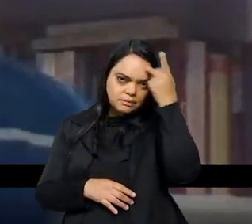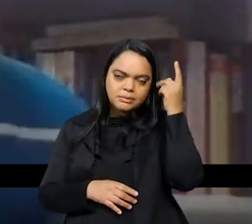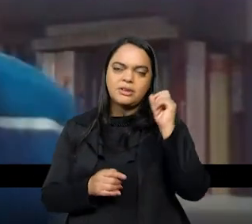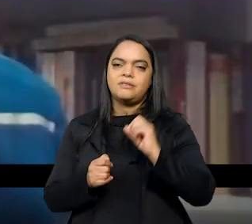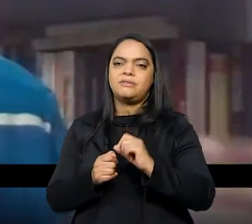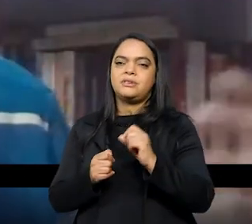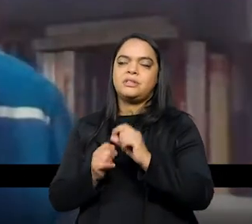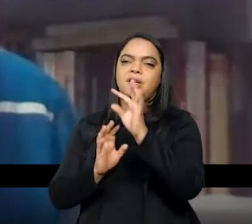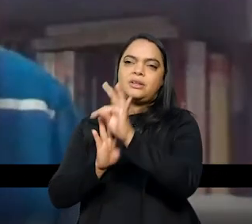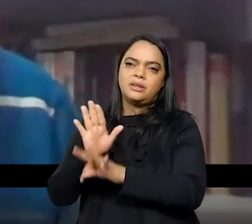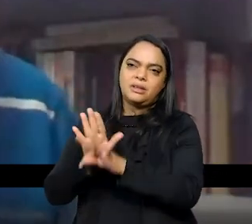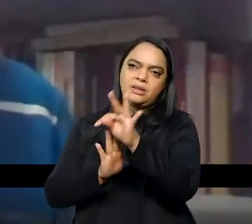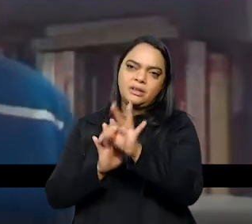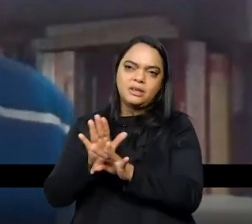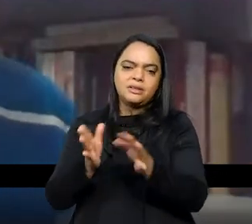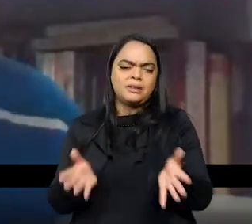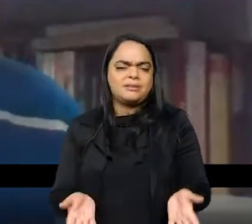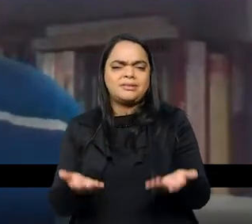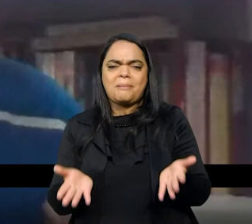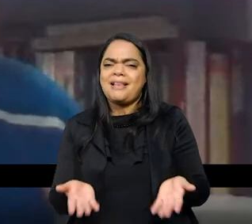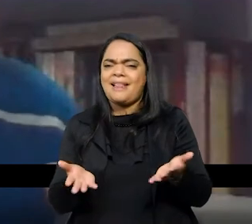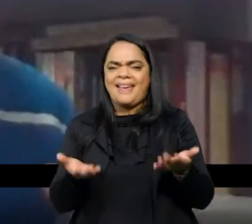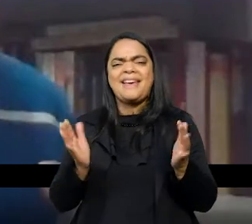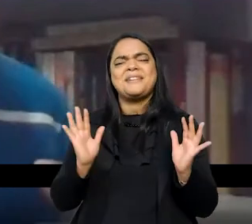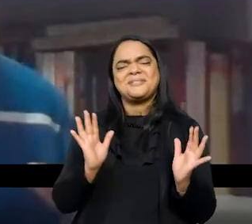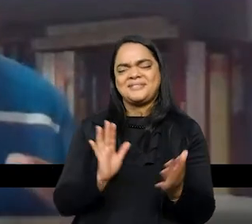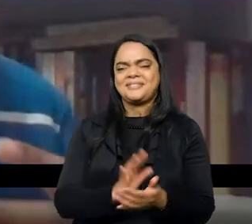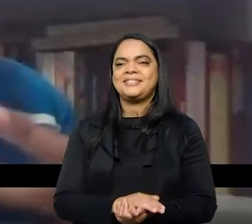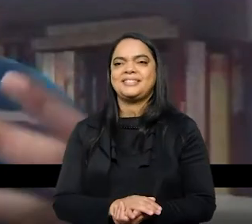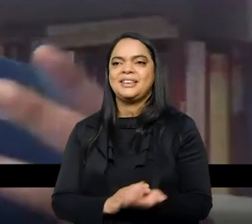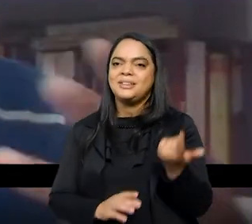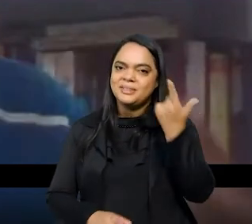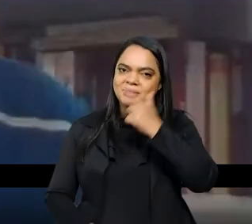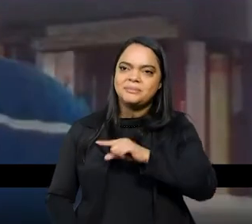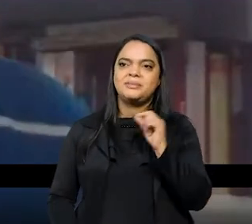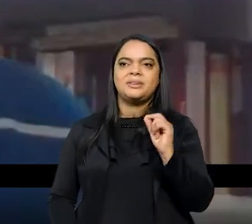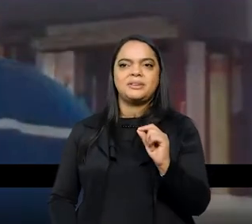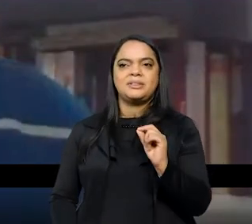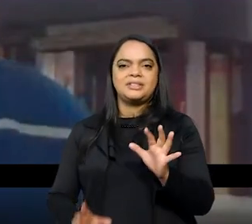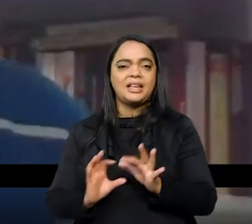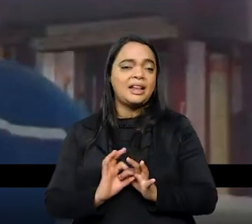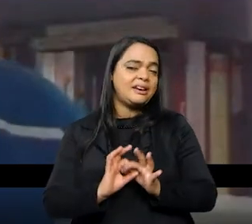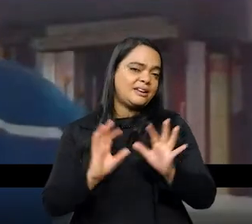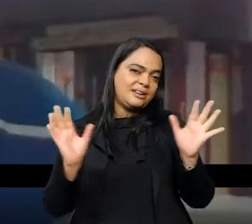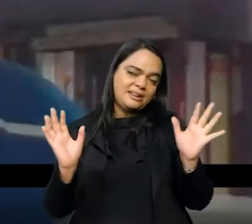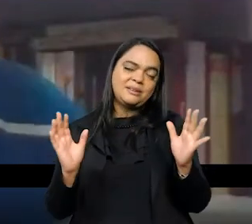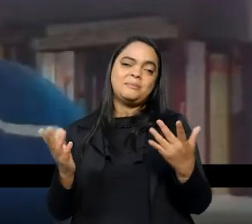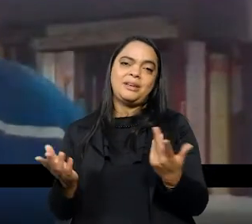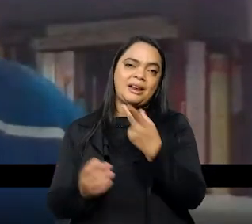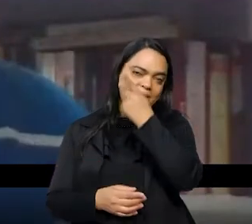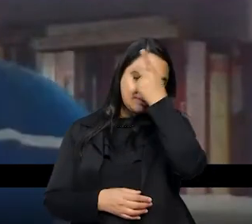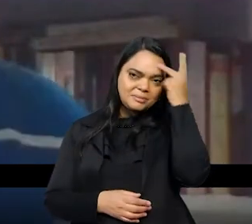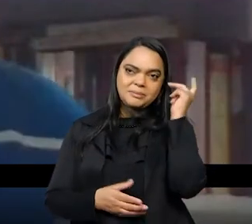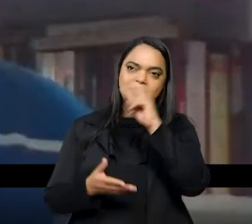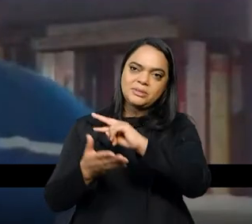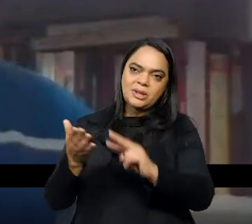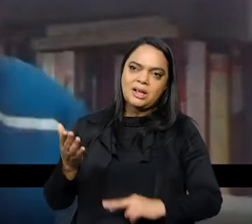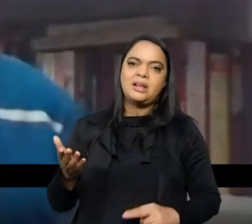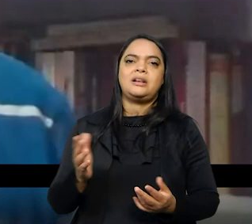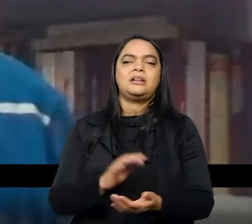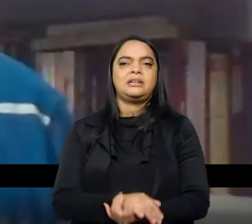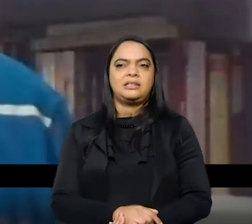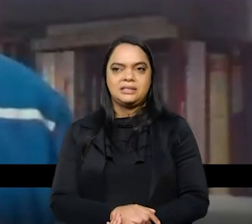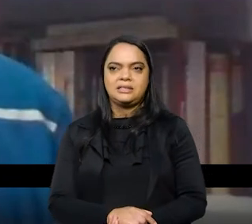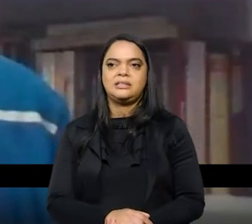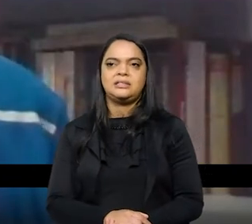mais leves, para poder deixar aí disponível para o pessoal. Eu acho que ninguém vai se refutar